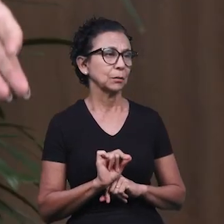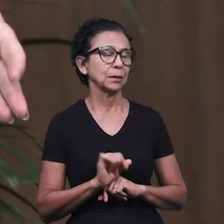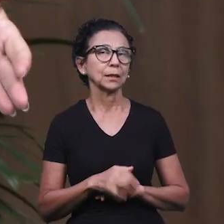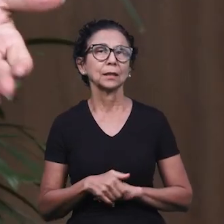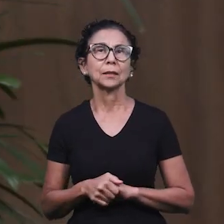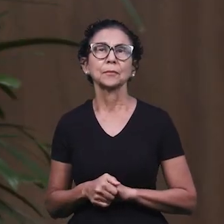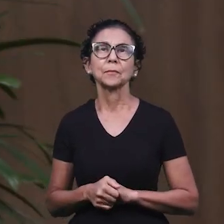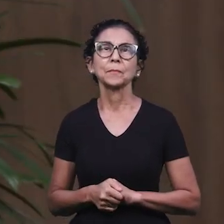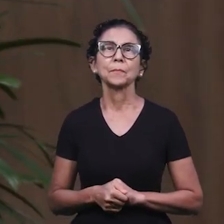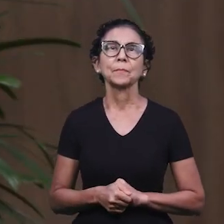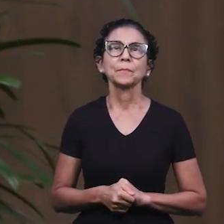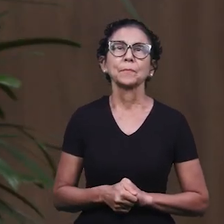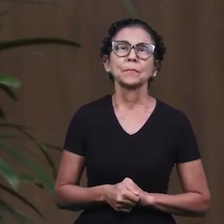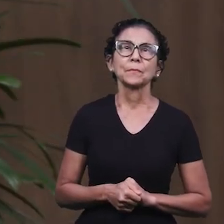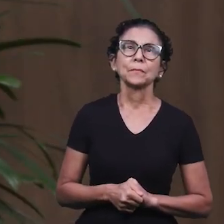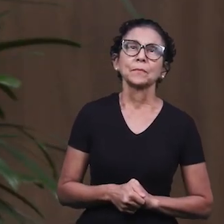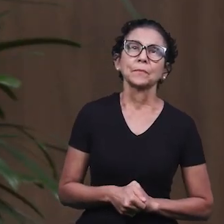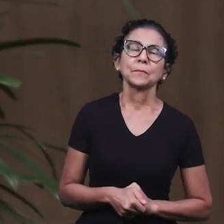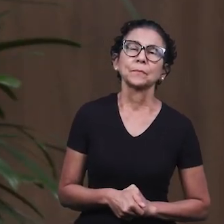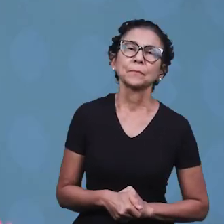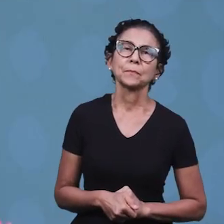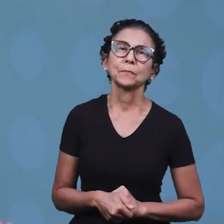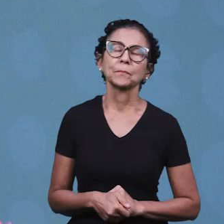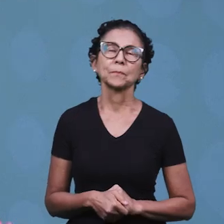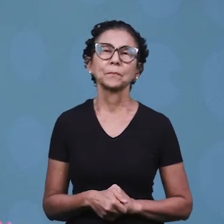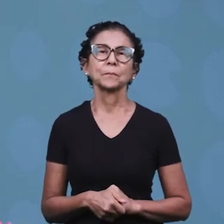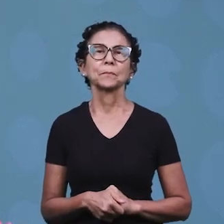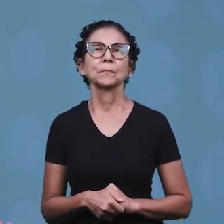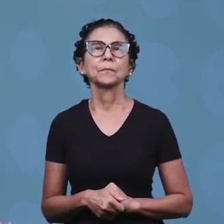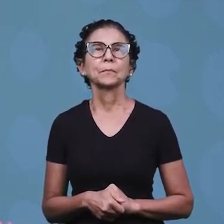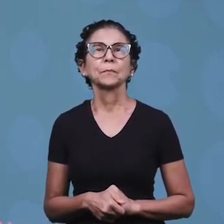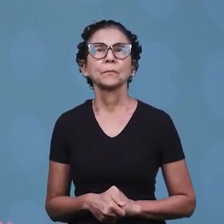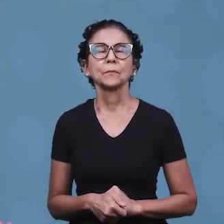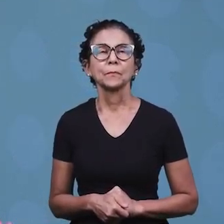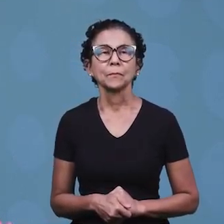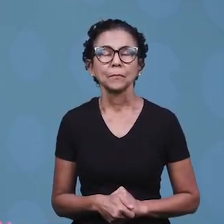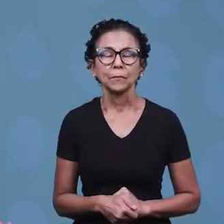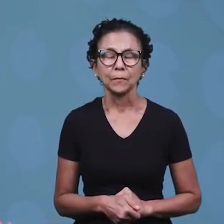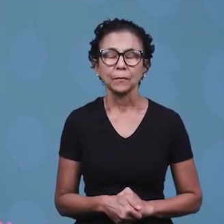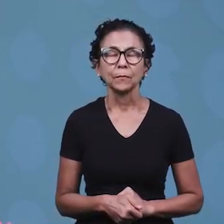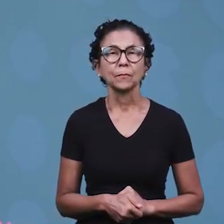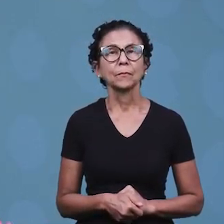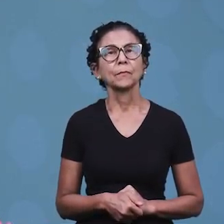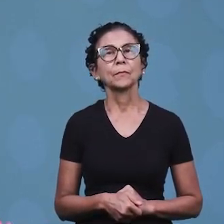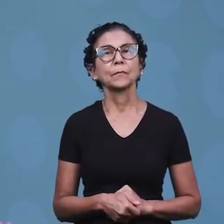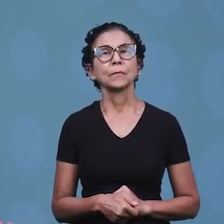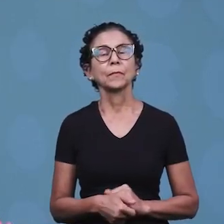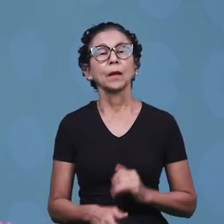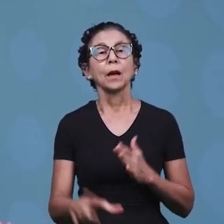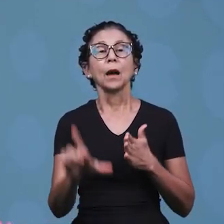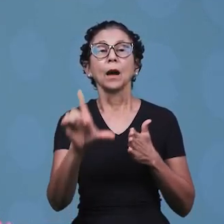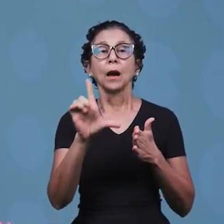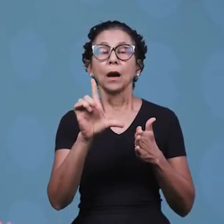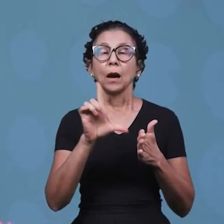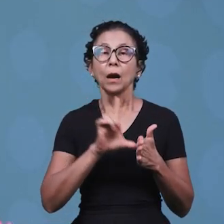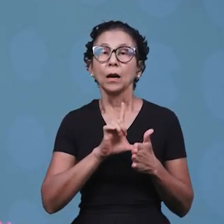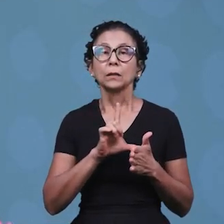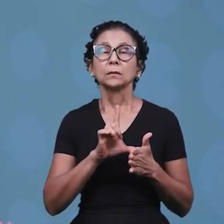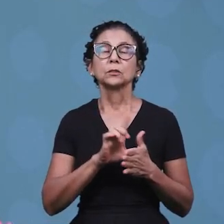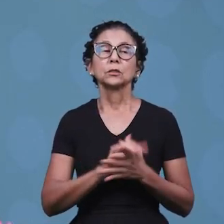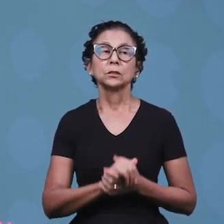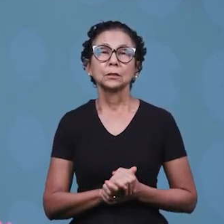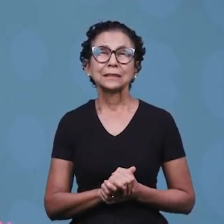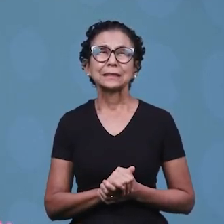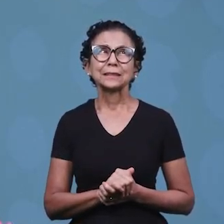os sintomas, melhor repor. Isso, quanto antes iniciar, por isso que a gente já fala quando iniciar os sintomas,